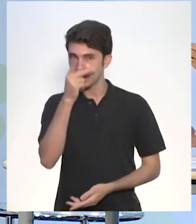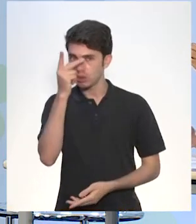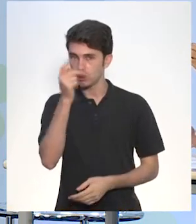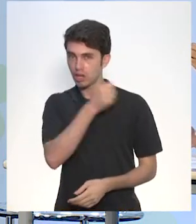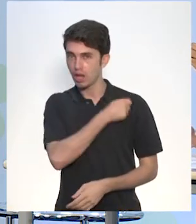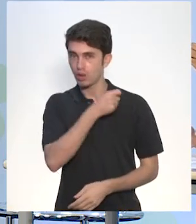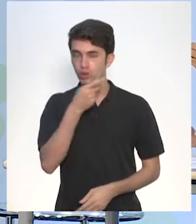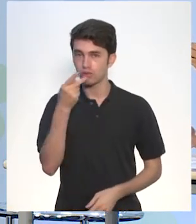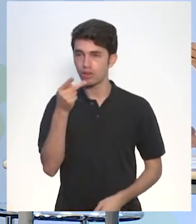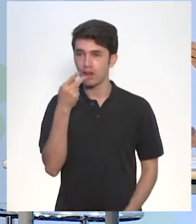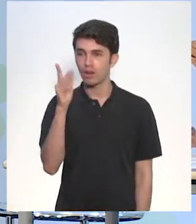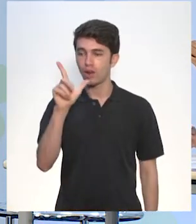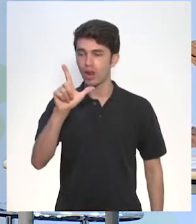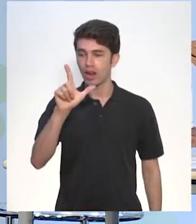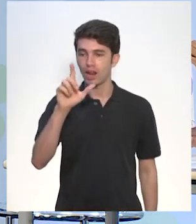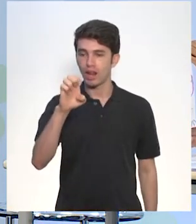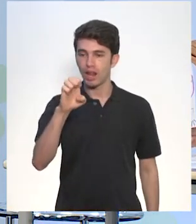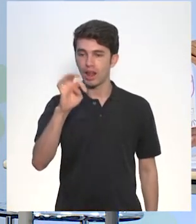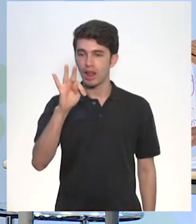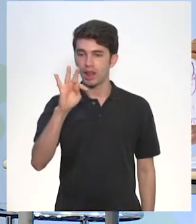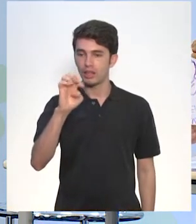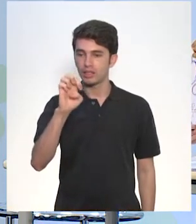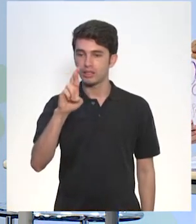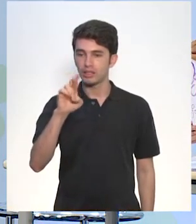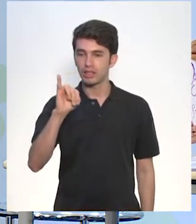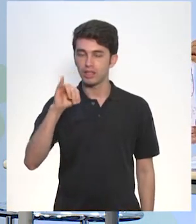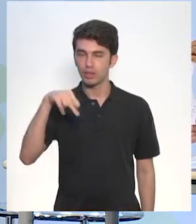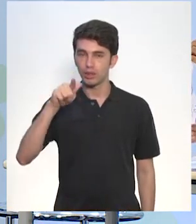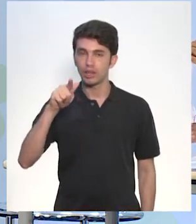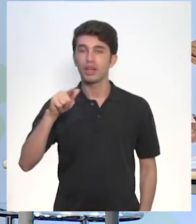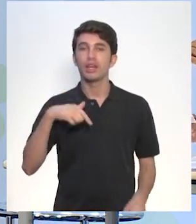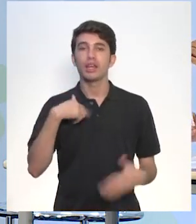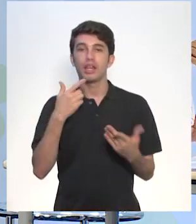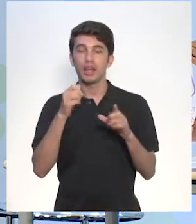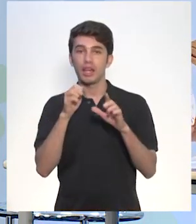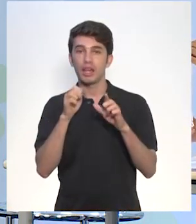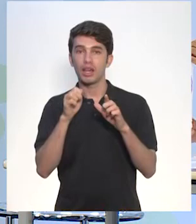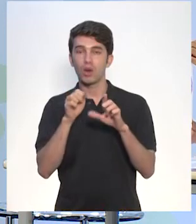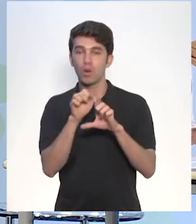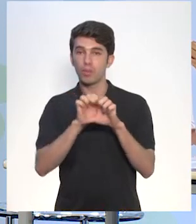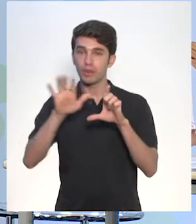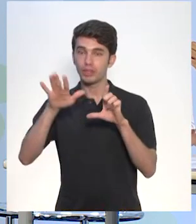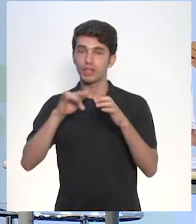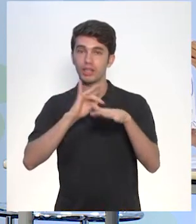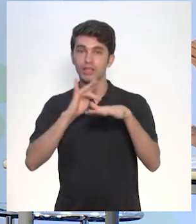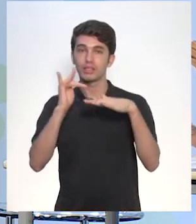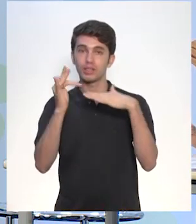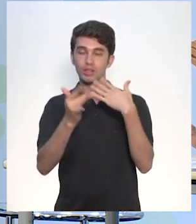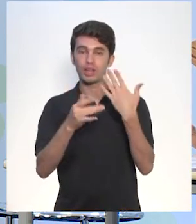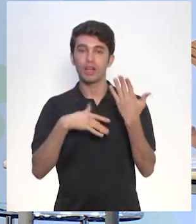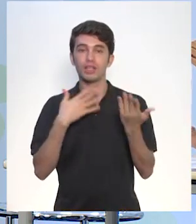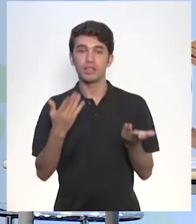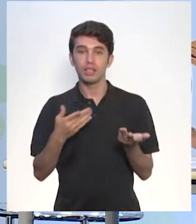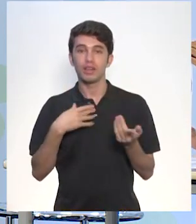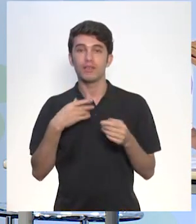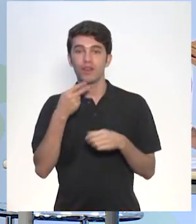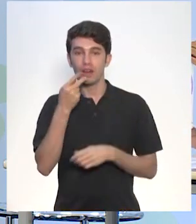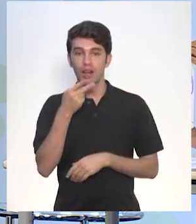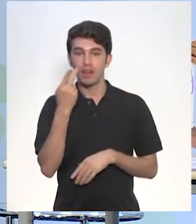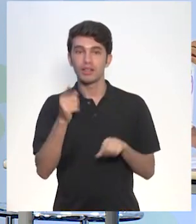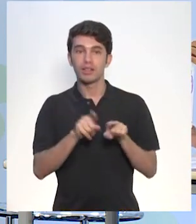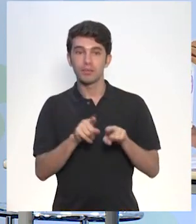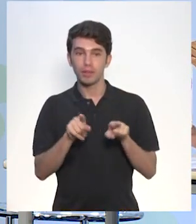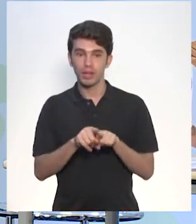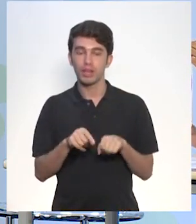e compartilharem nas redes sociais. Inclusive, já aproveito para dizer que o Projeto de Vida criou uma página no